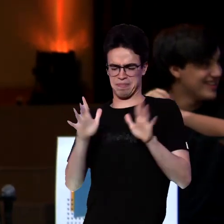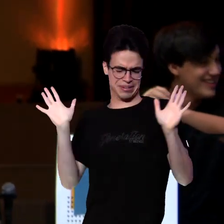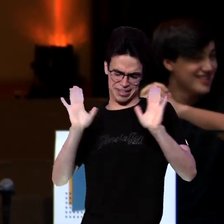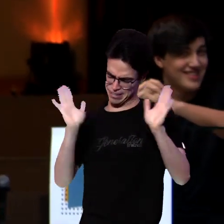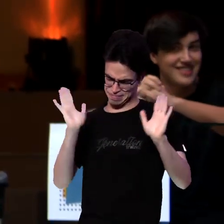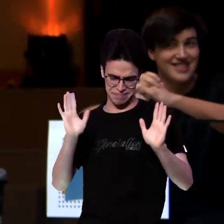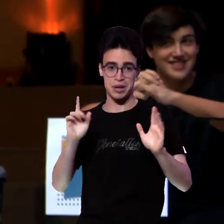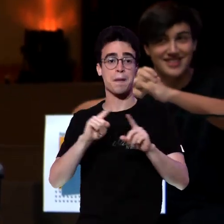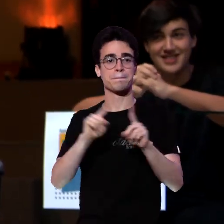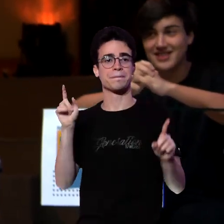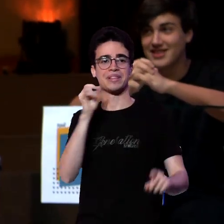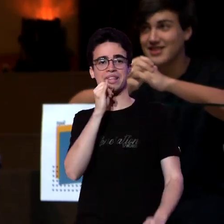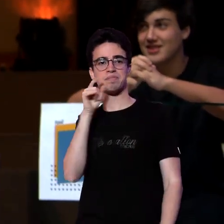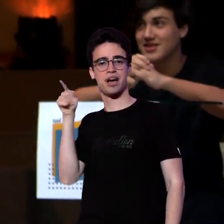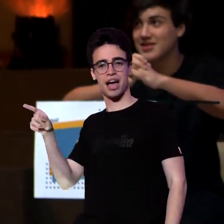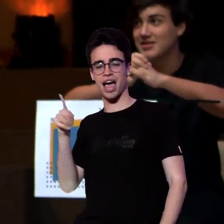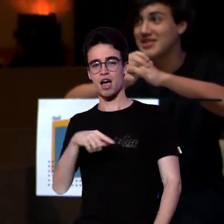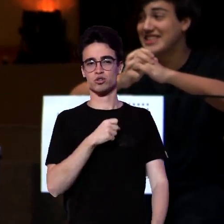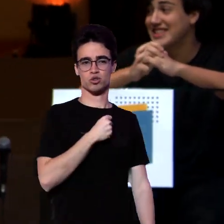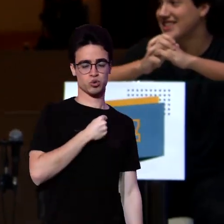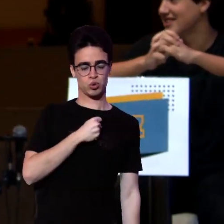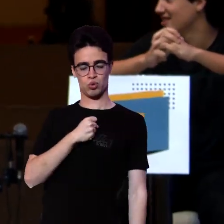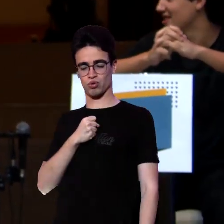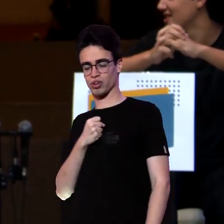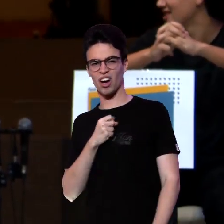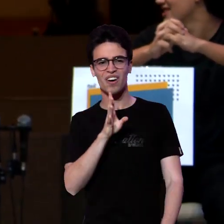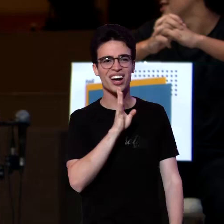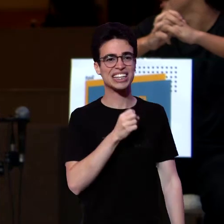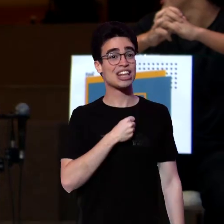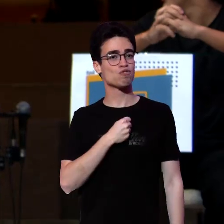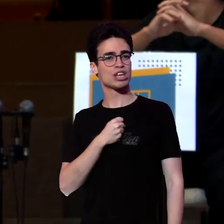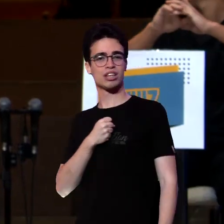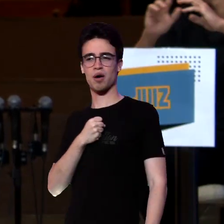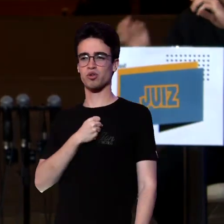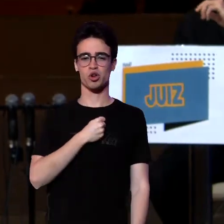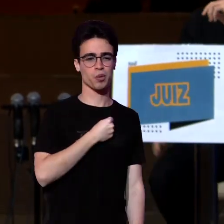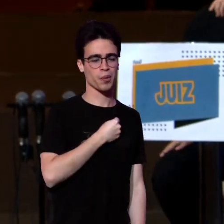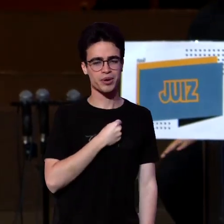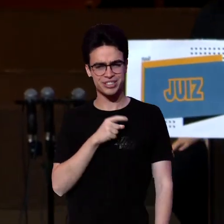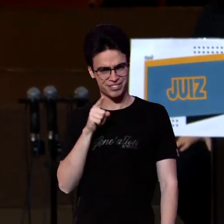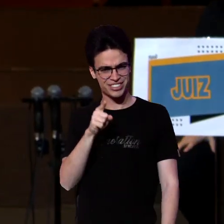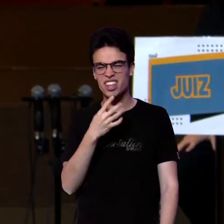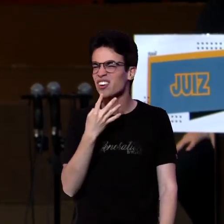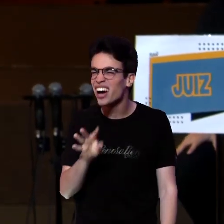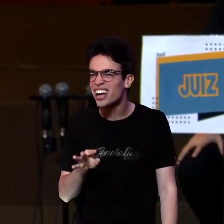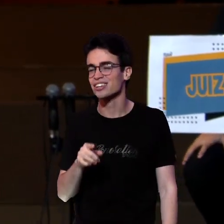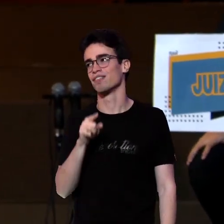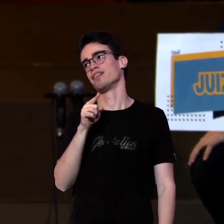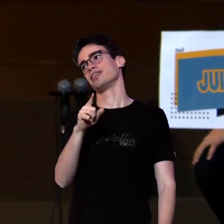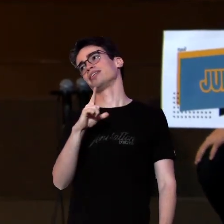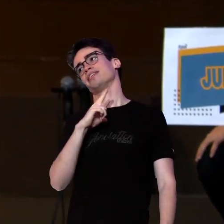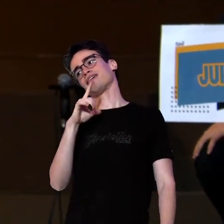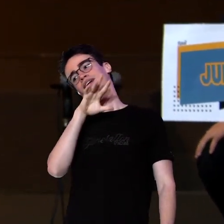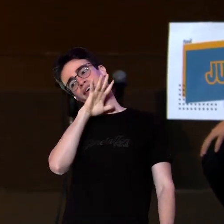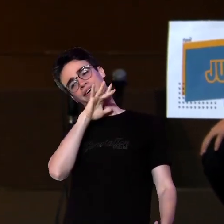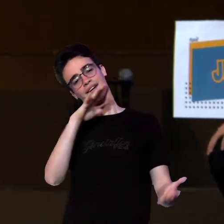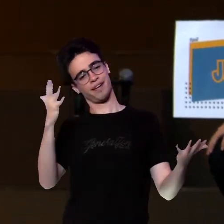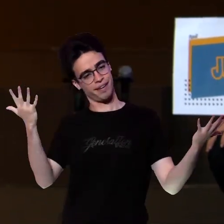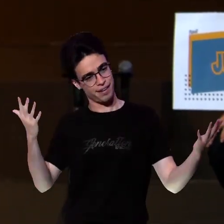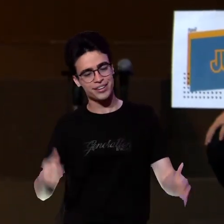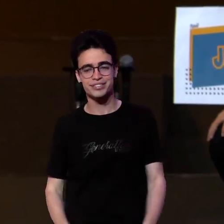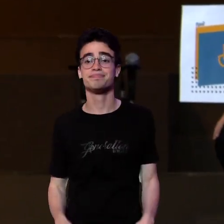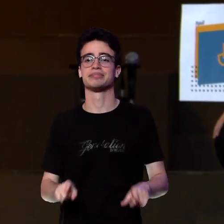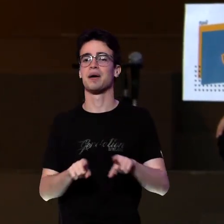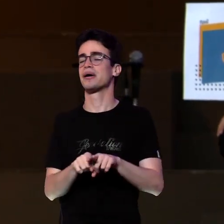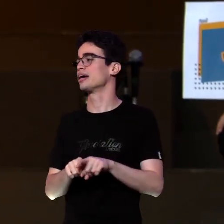não é o programa do Silvio Santos. Você conhece o Silvio Santos? Enfim, se você não conhece, tá mal, hein? Mas então, ó, aqui nós temos o